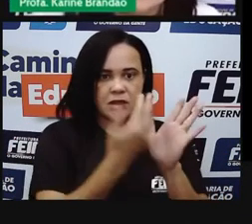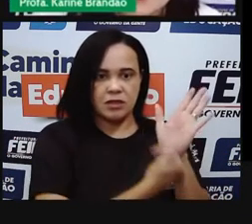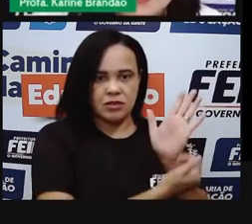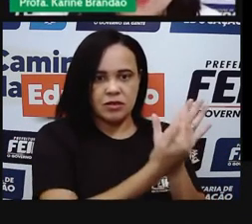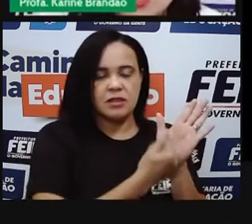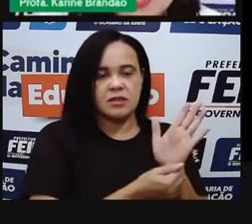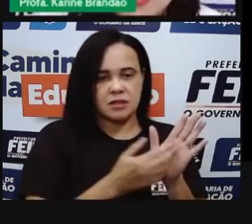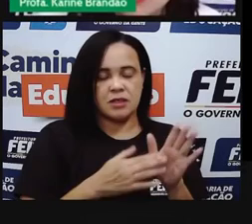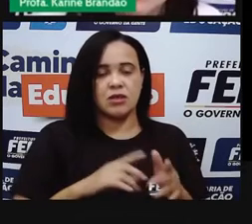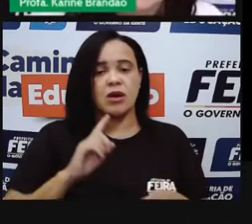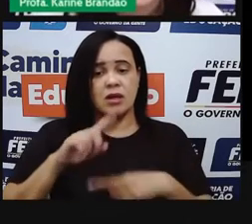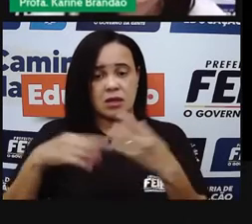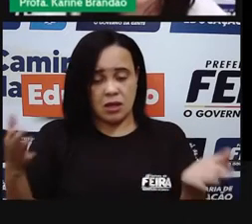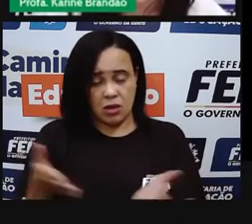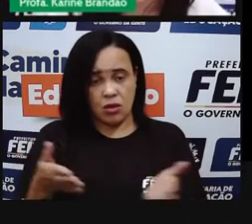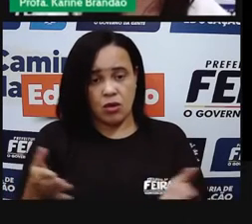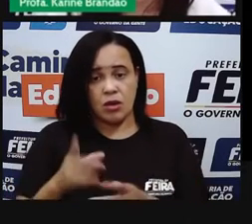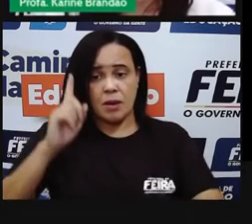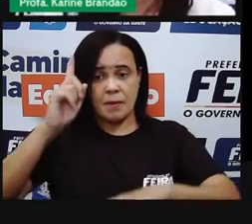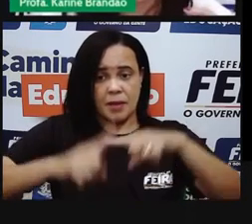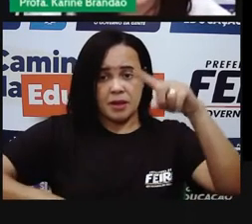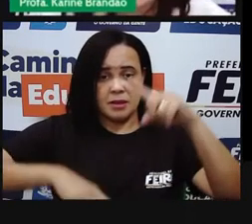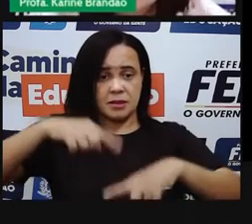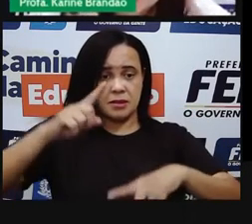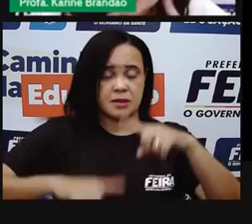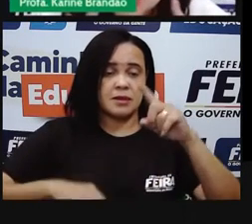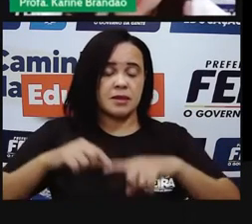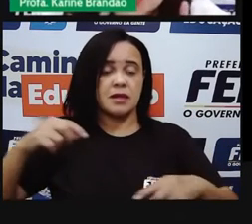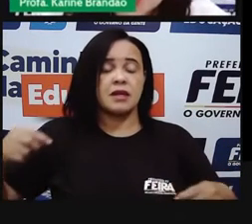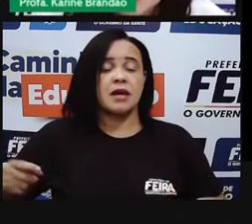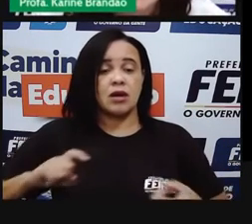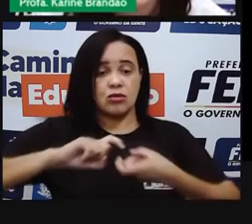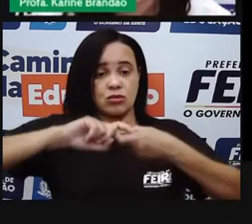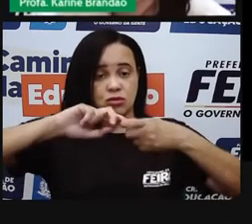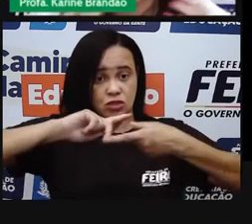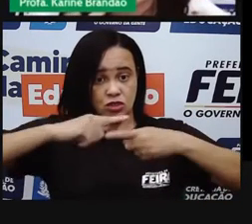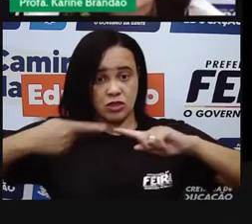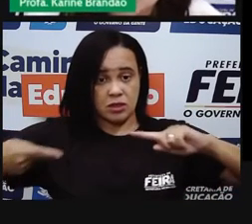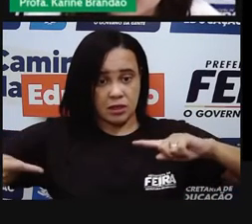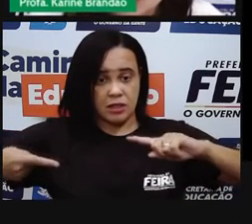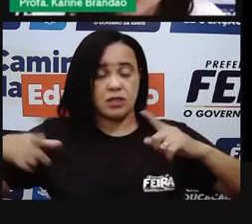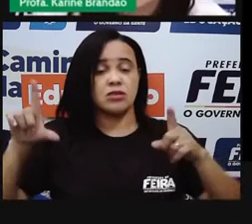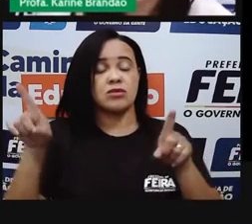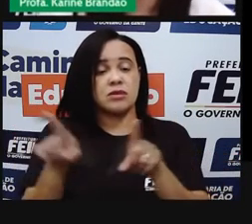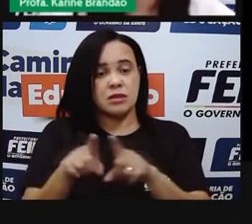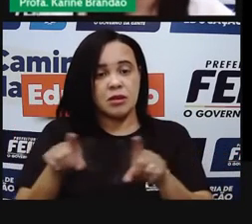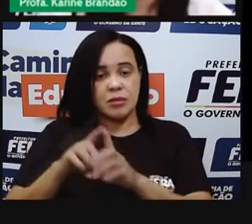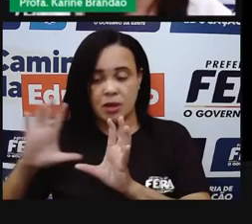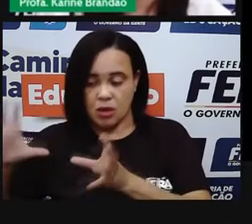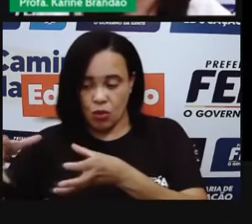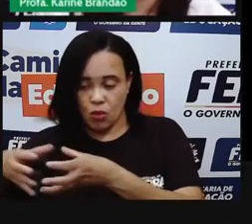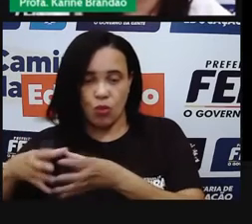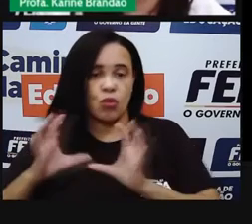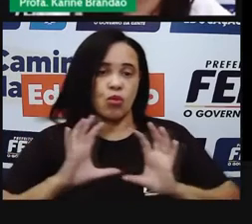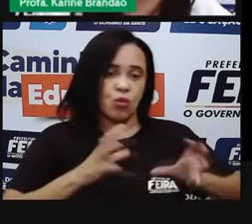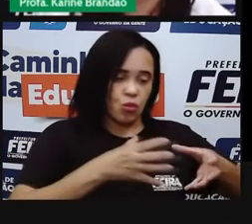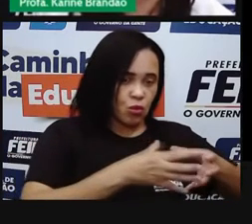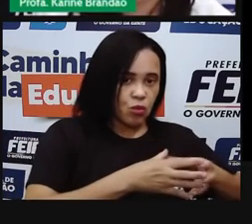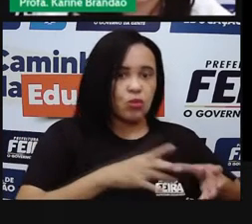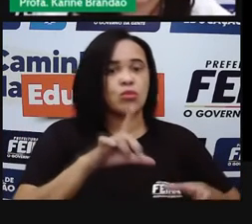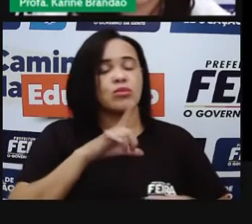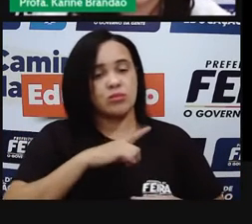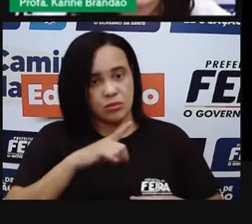o material genético e as espécies. Quando a gente viu esses X, né, esses cromossomos, a gente